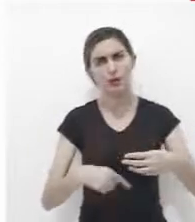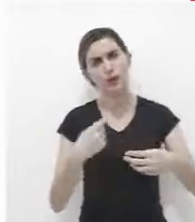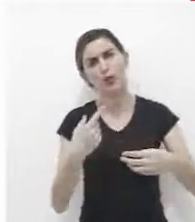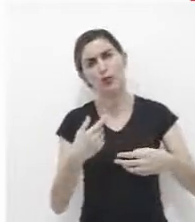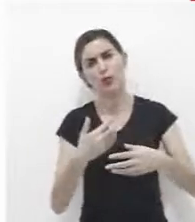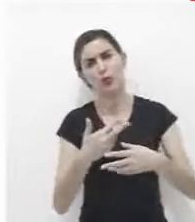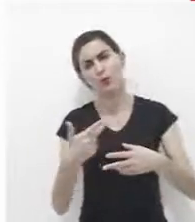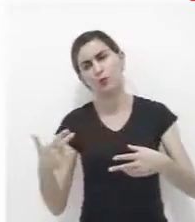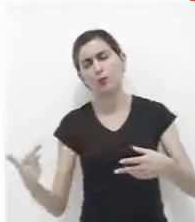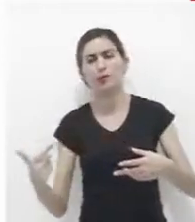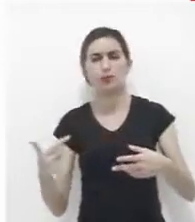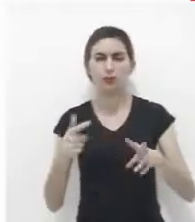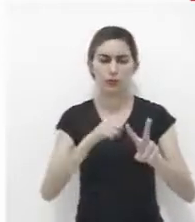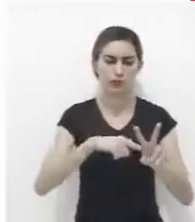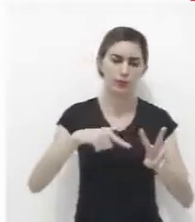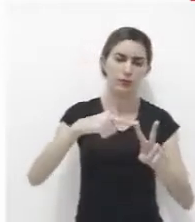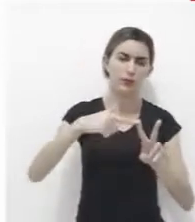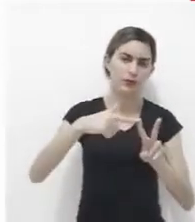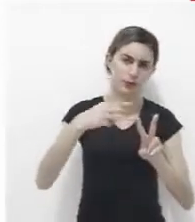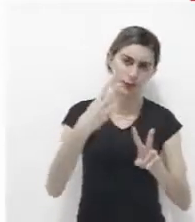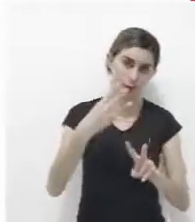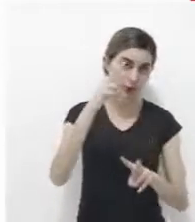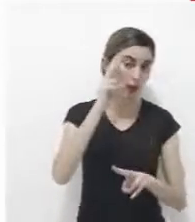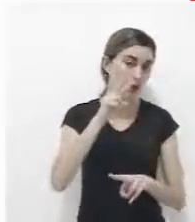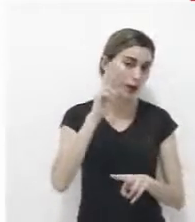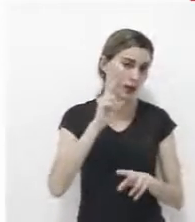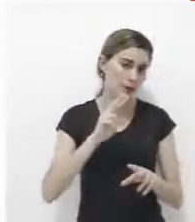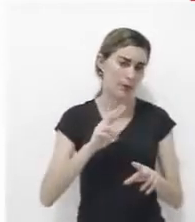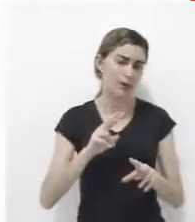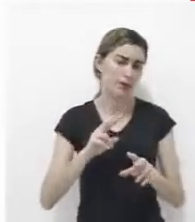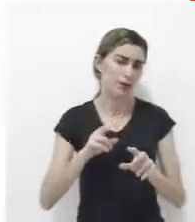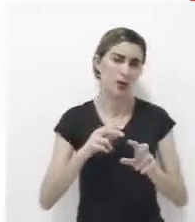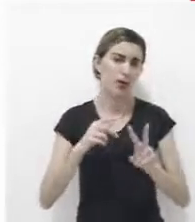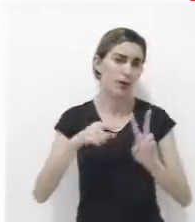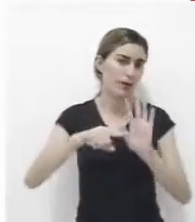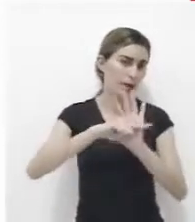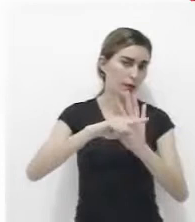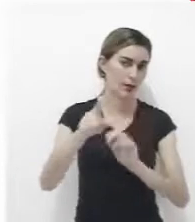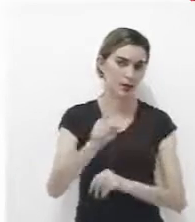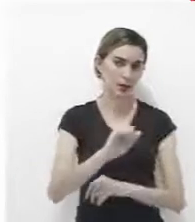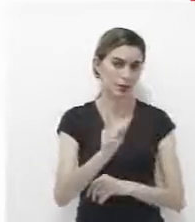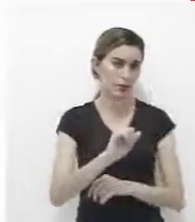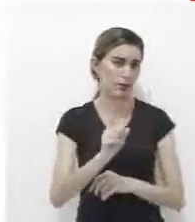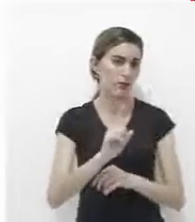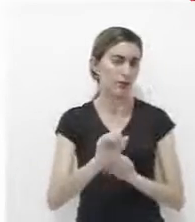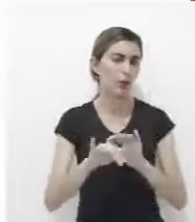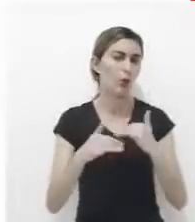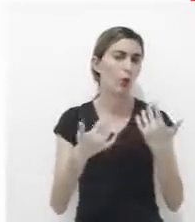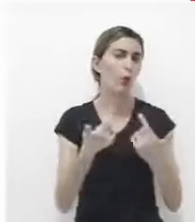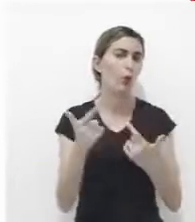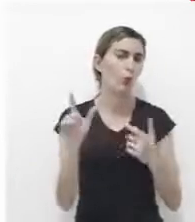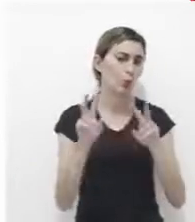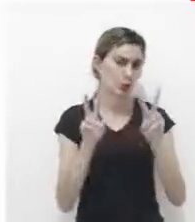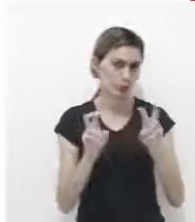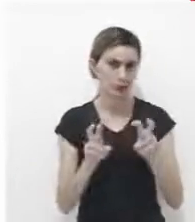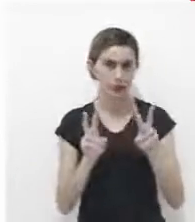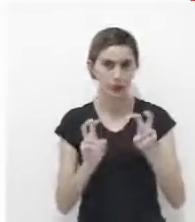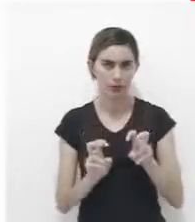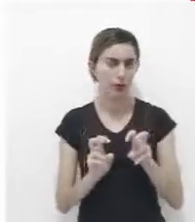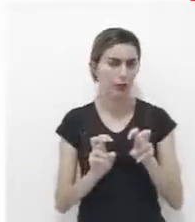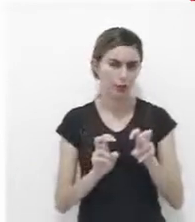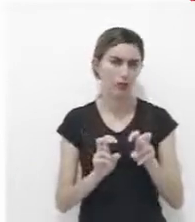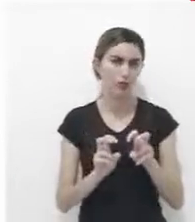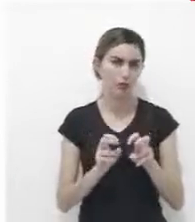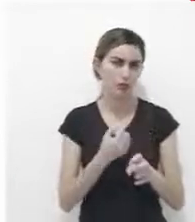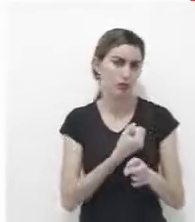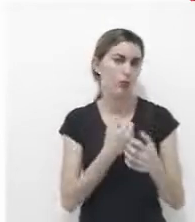3, alguma coisa a raiz do 10. Lembre que a gente não está trabalhando aqui raiz negativa, que seria então outro